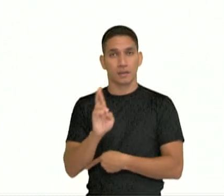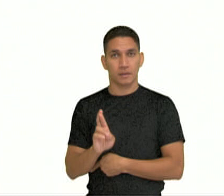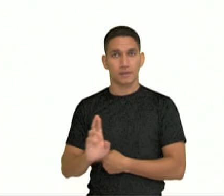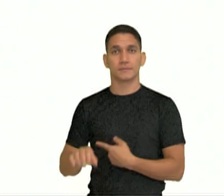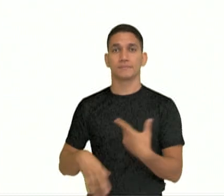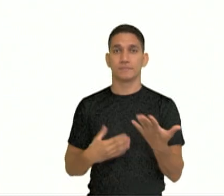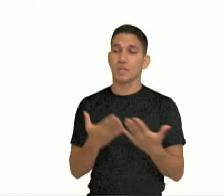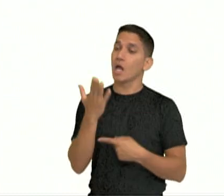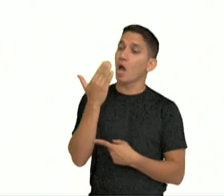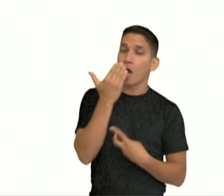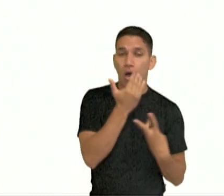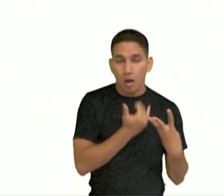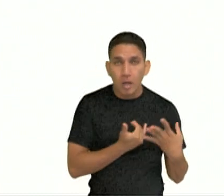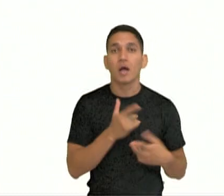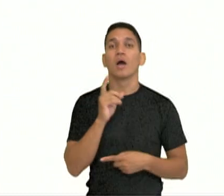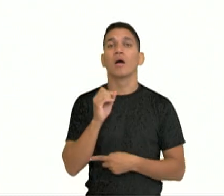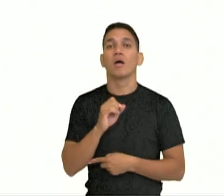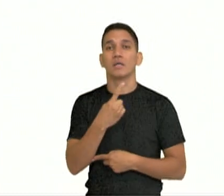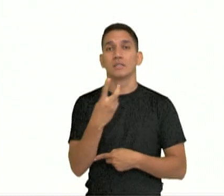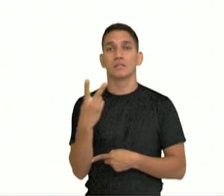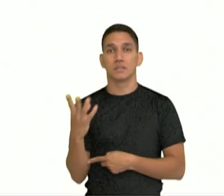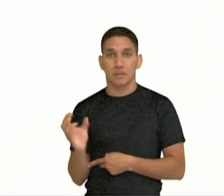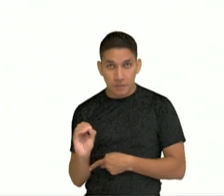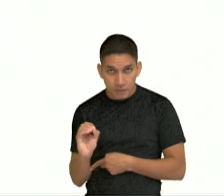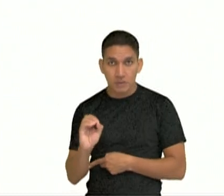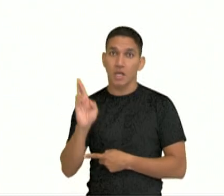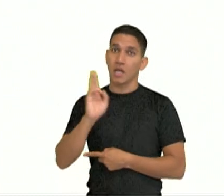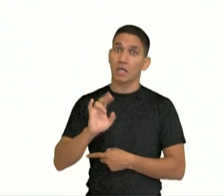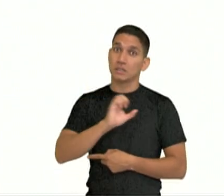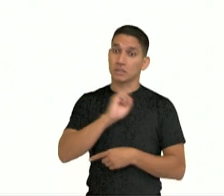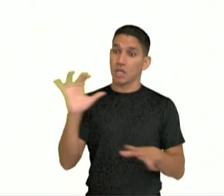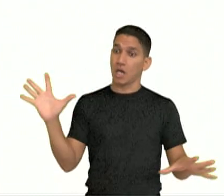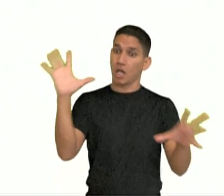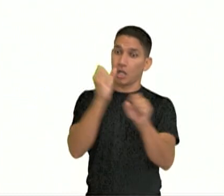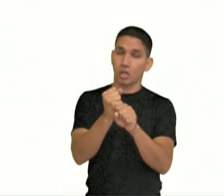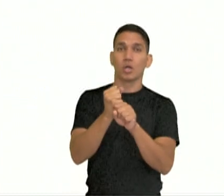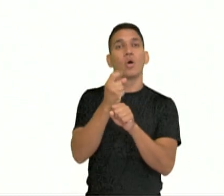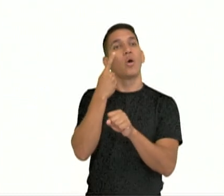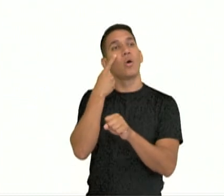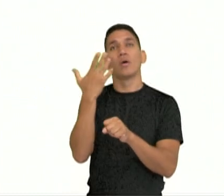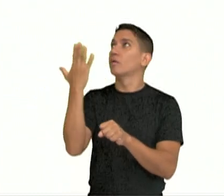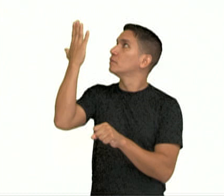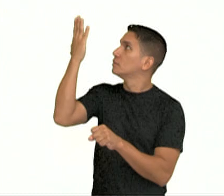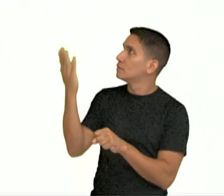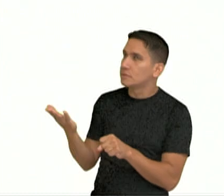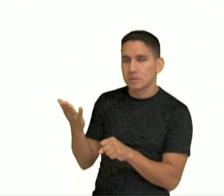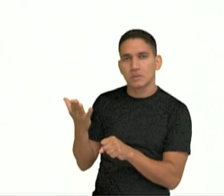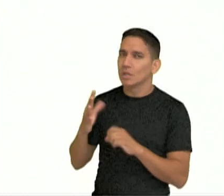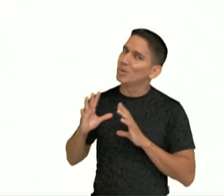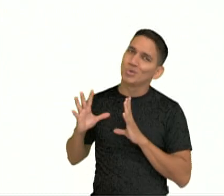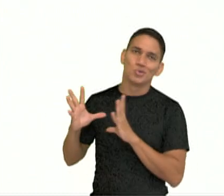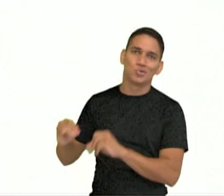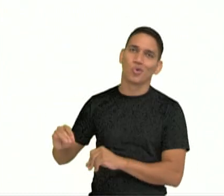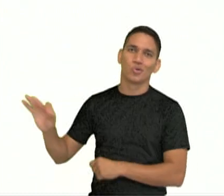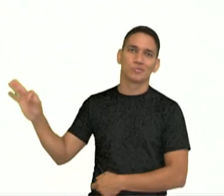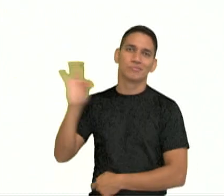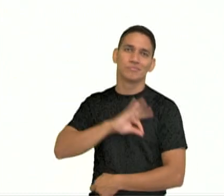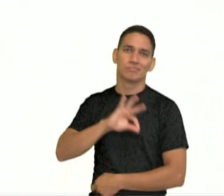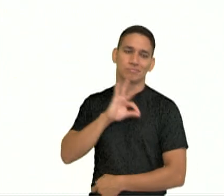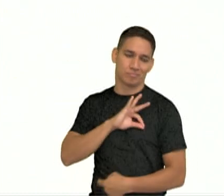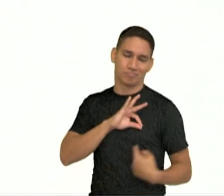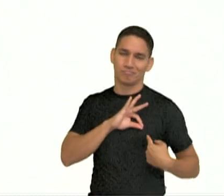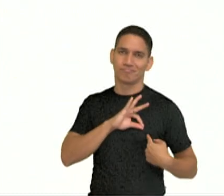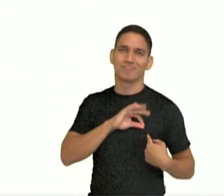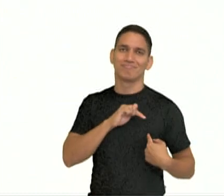E alimentação, R$120. Se vocês somarem aqui, você vai ver que ele gastou todo o seu pagamento,